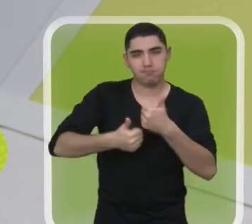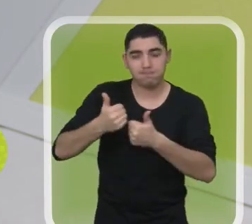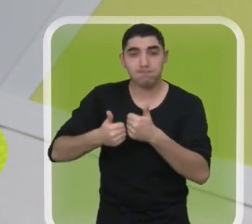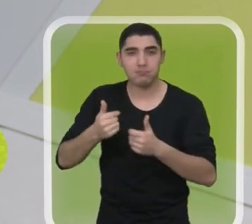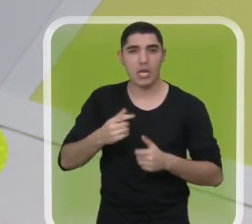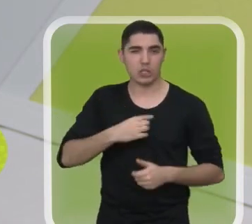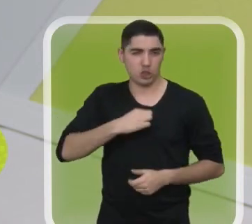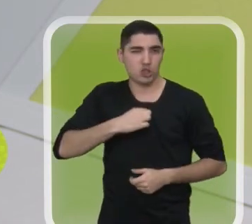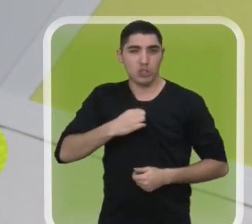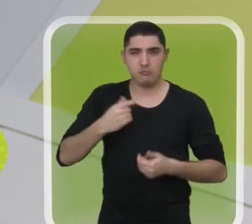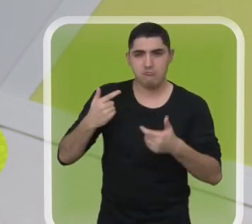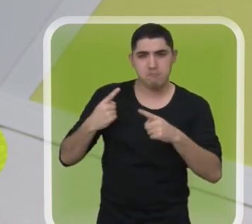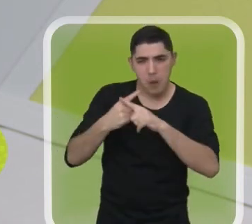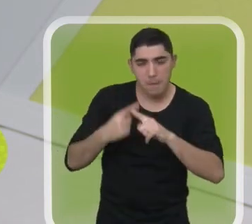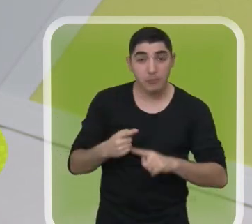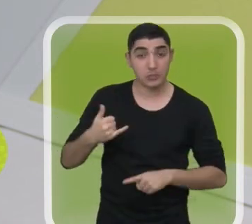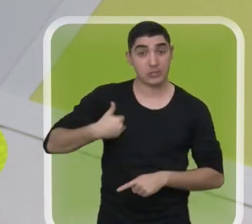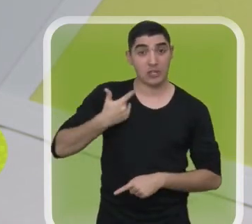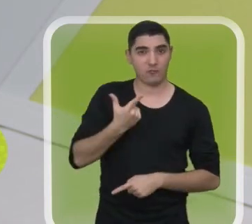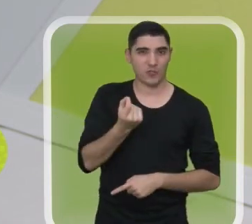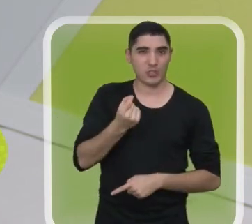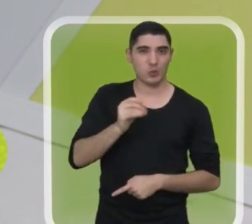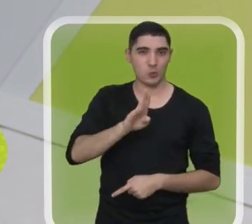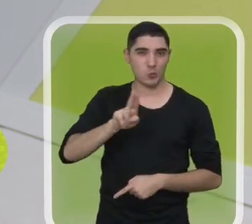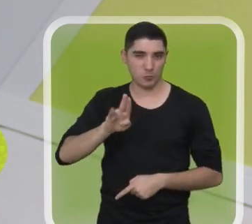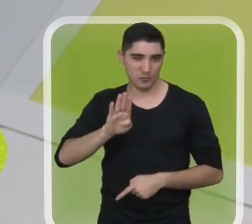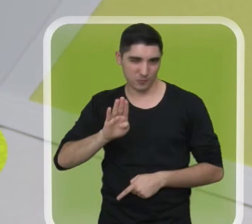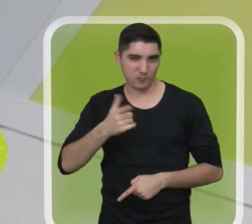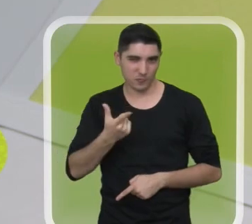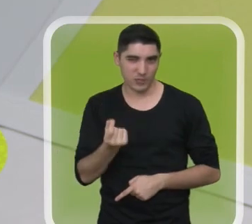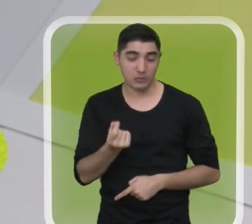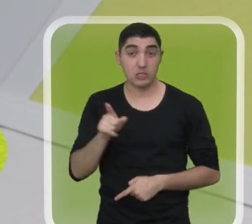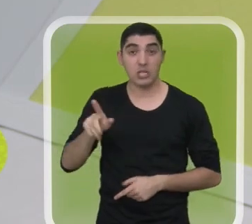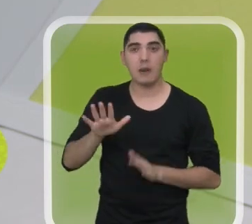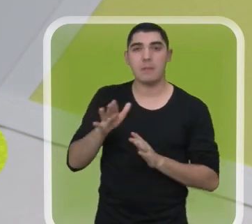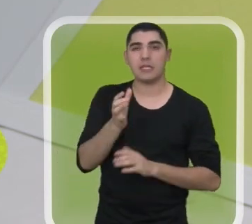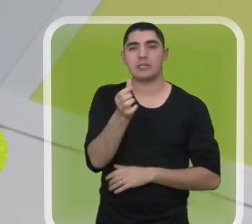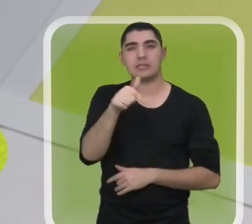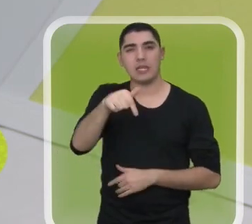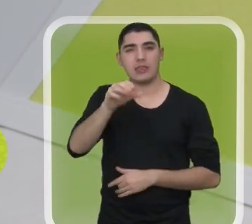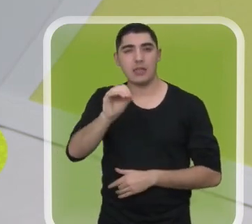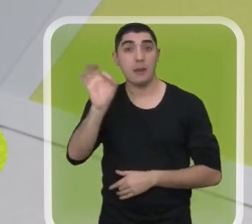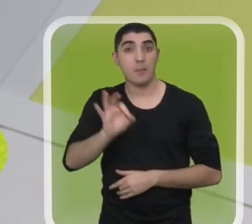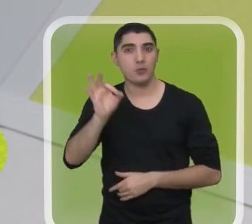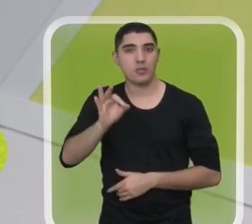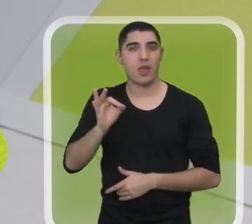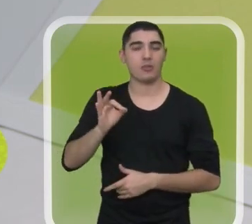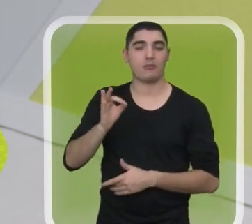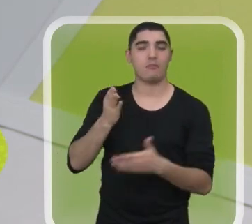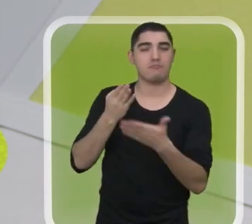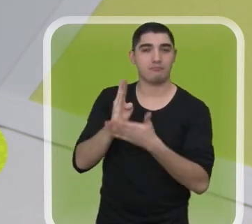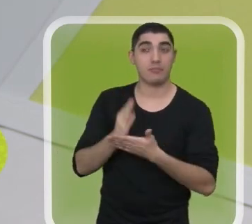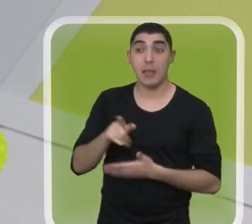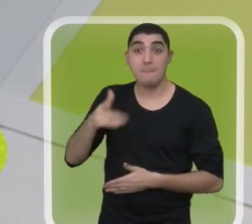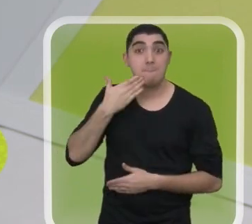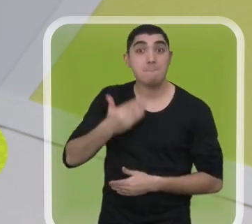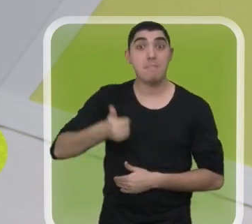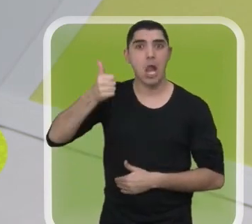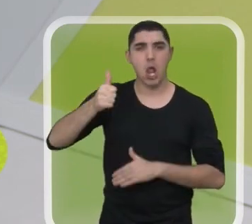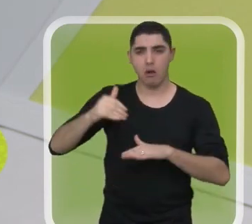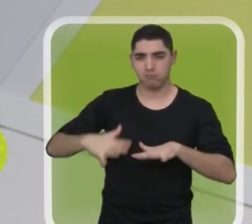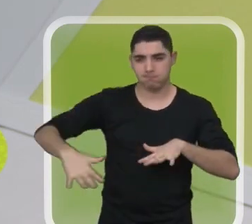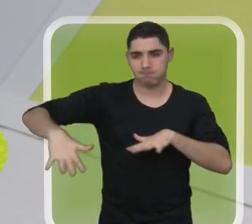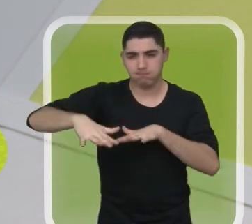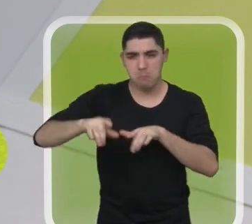que disputam esse sub-20. Teve 90% de aproveitamento nesta primeira fase. Tem o melhor ataque da competição